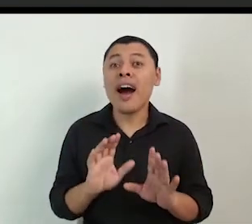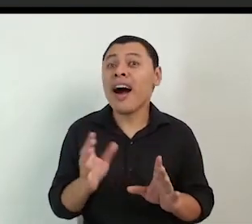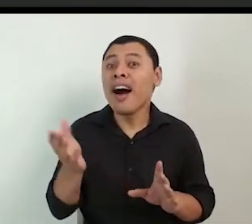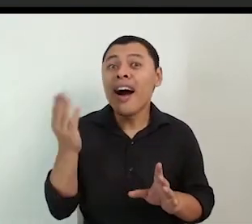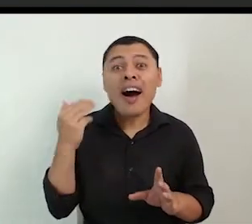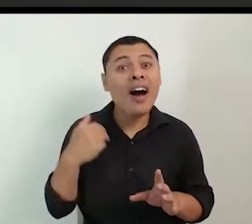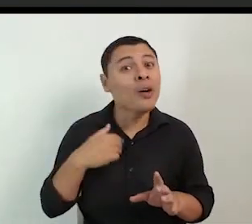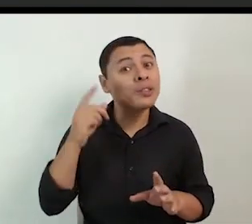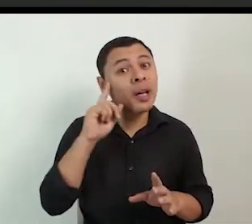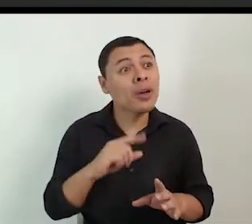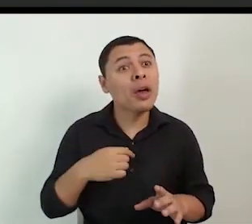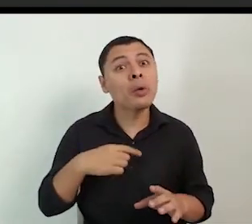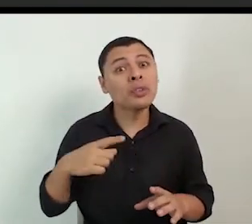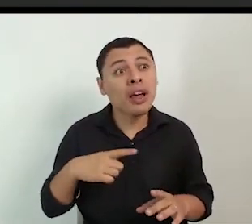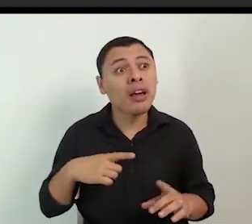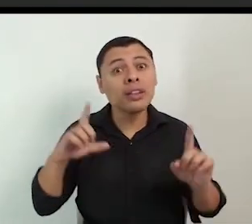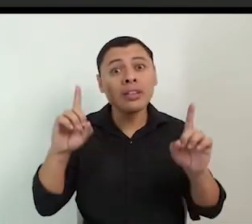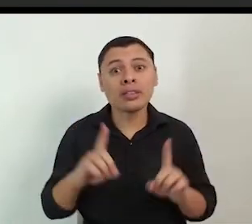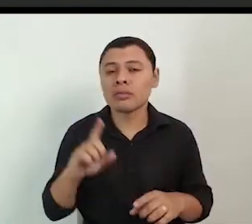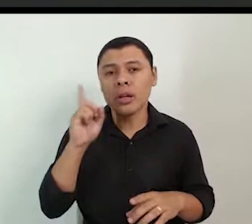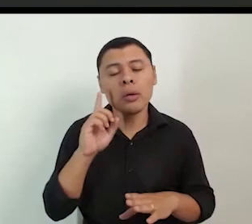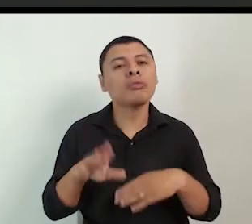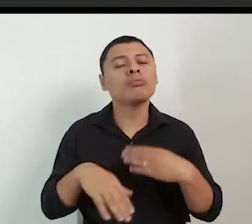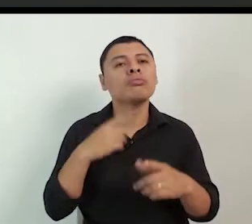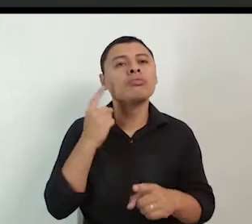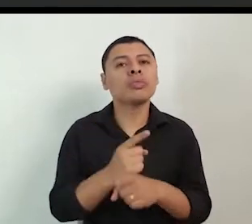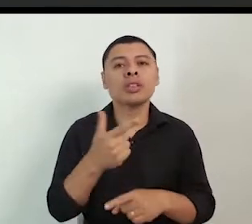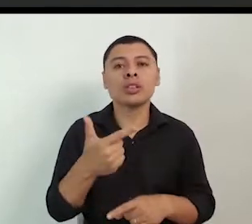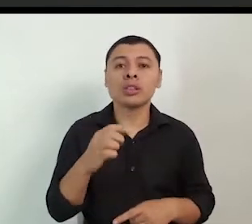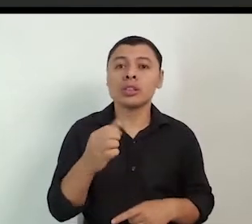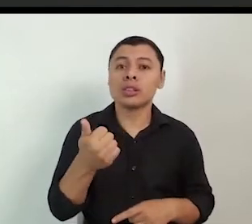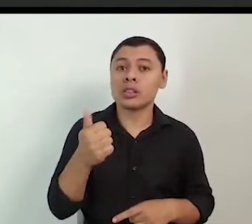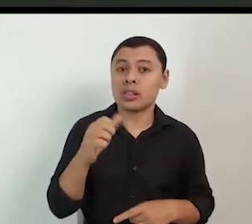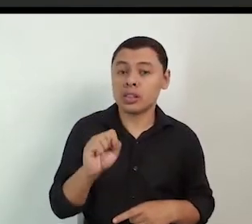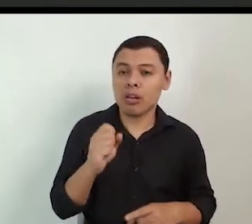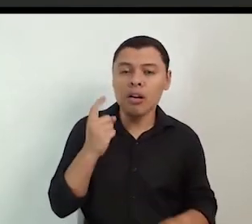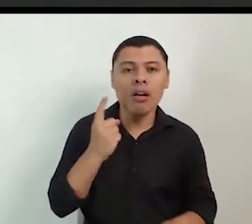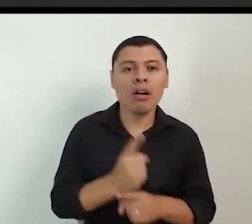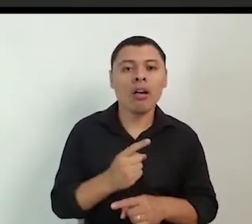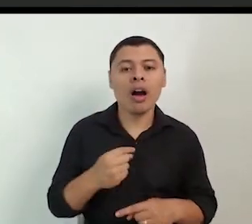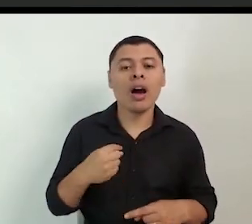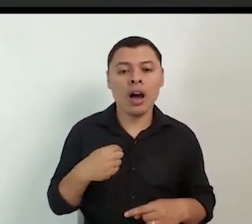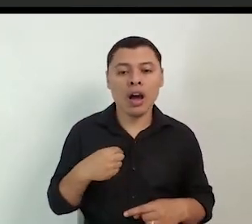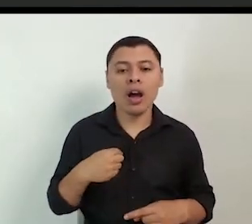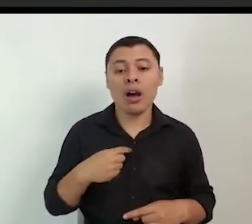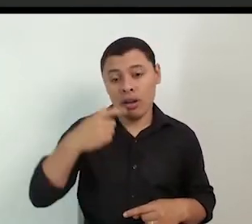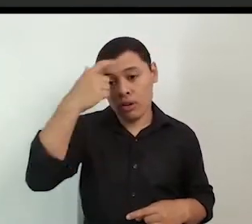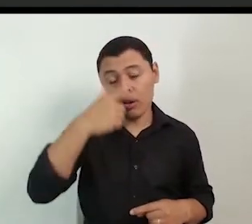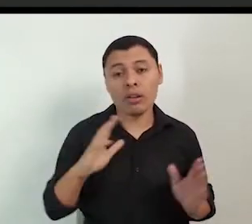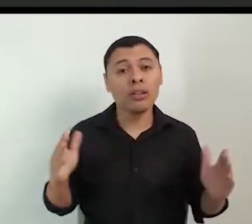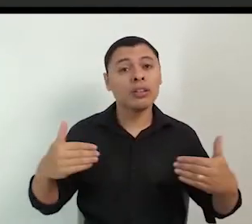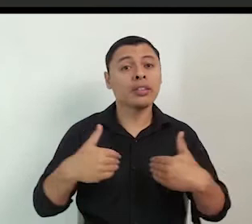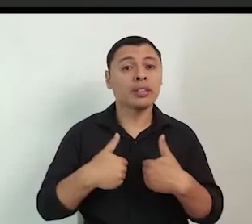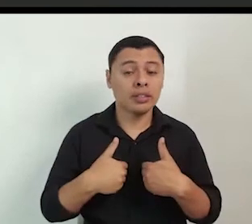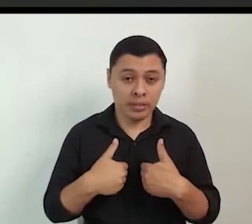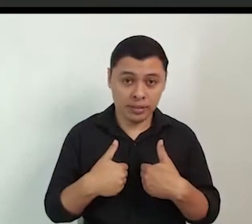uma pessoa com deficiência. Somente em 2018 eu tive meu laudo, descobri que eu era uma pessoa autista.